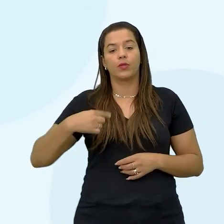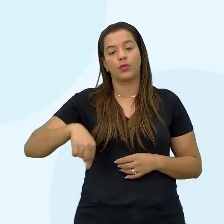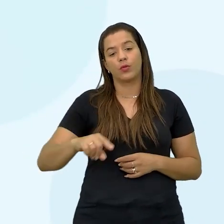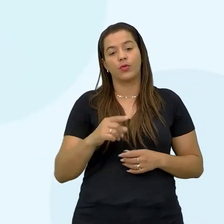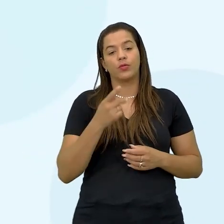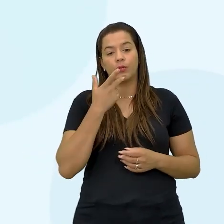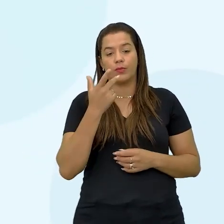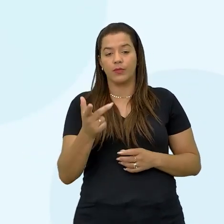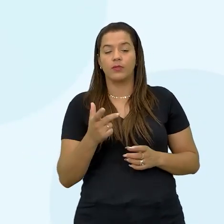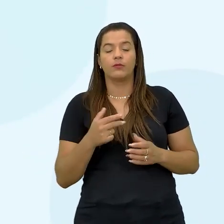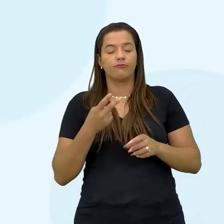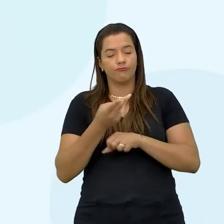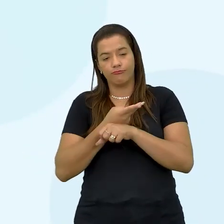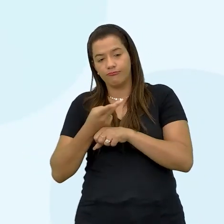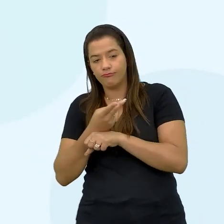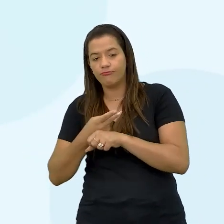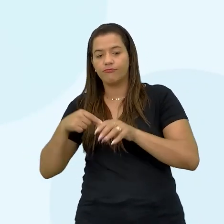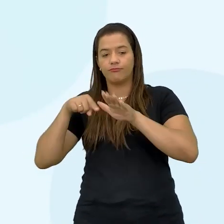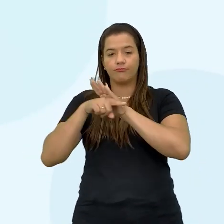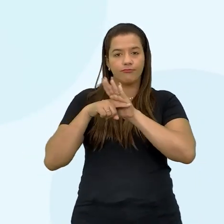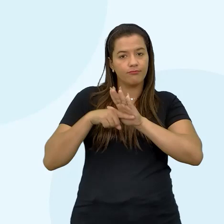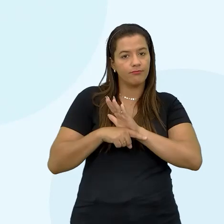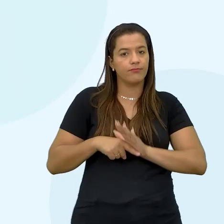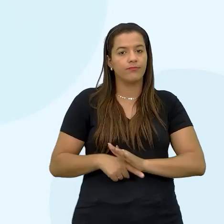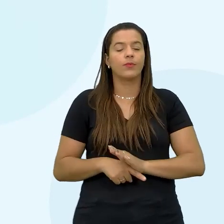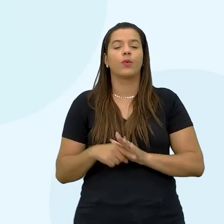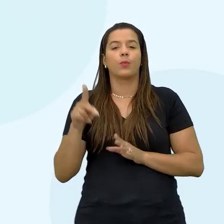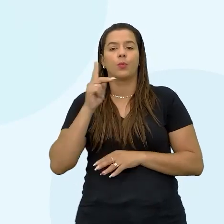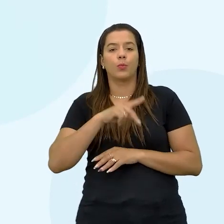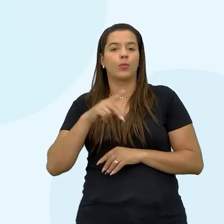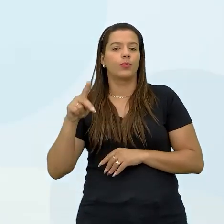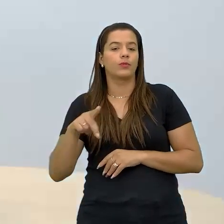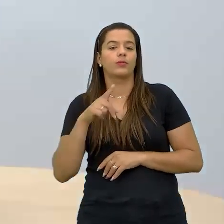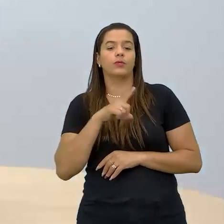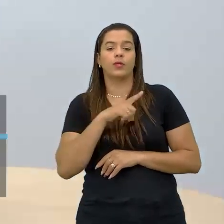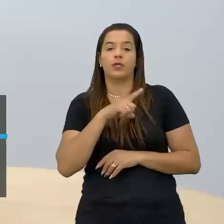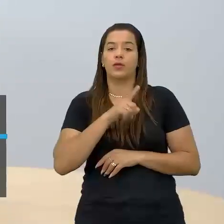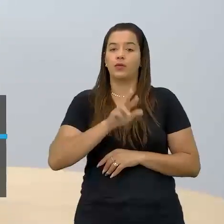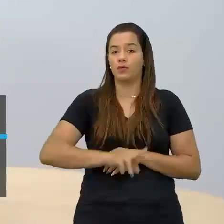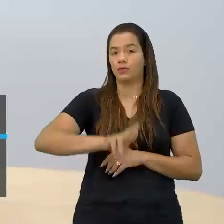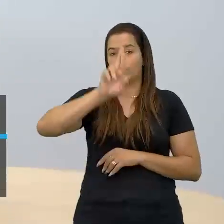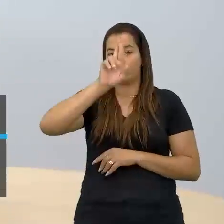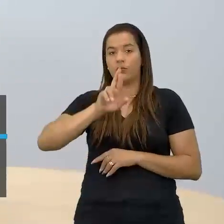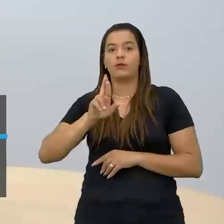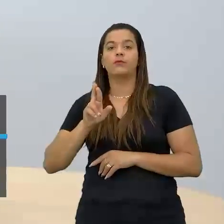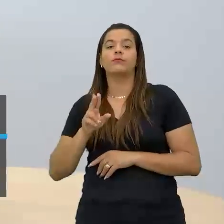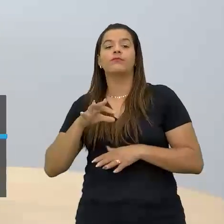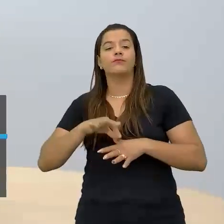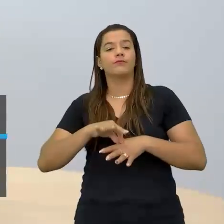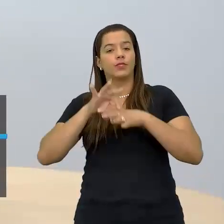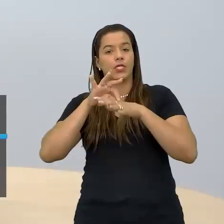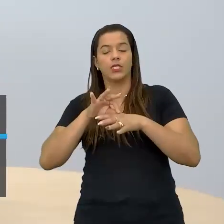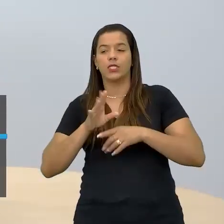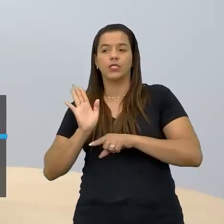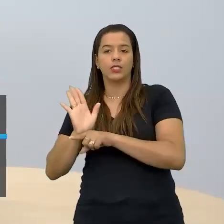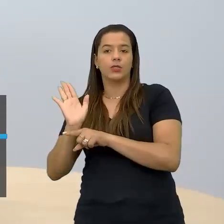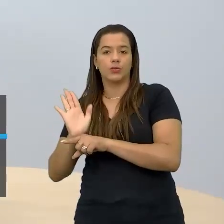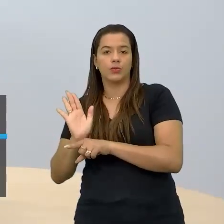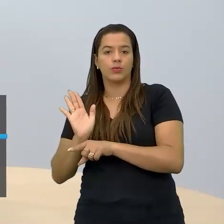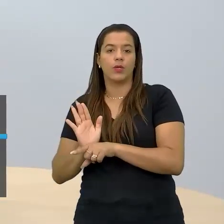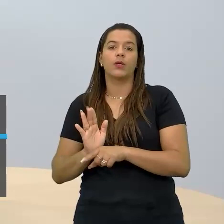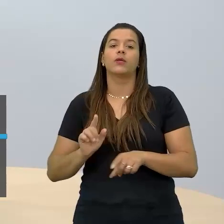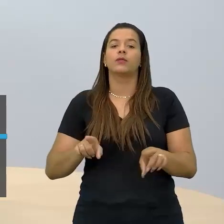de processo de pesquisa, investigação, e o professor ele vai liderar esse processo, a gente tem aí